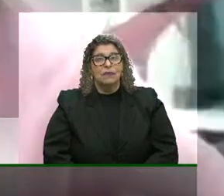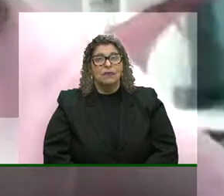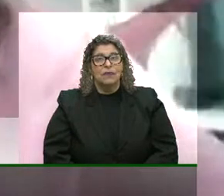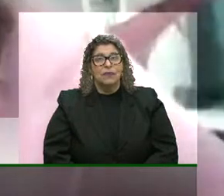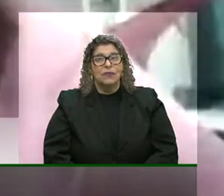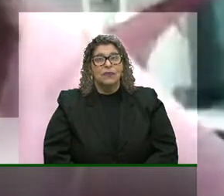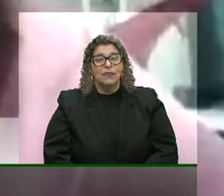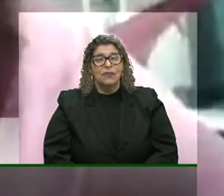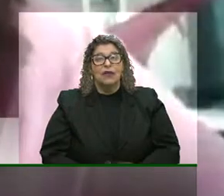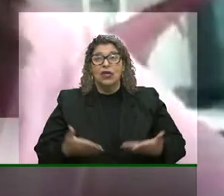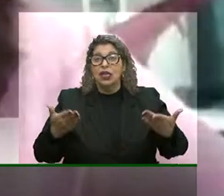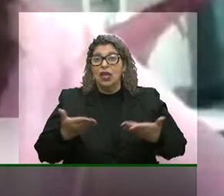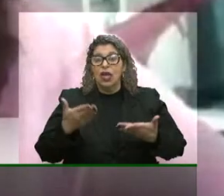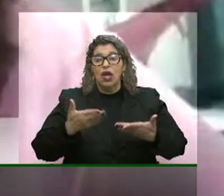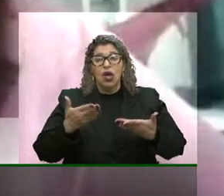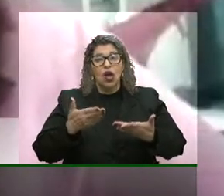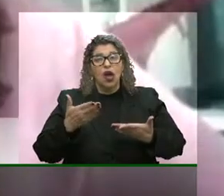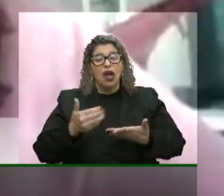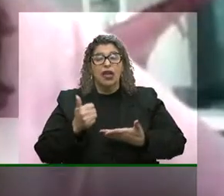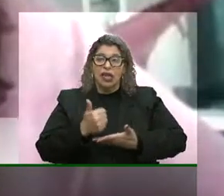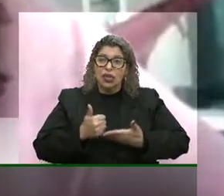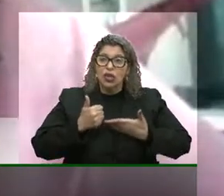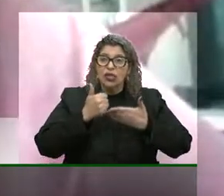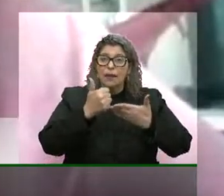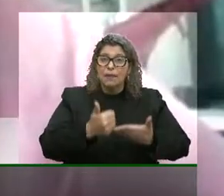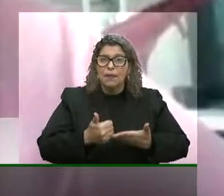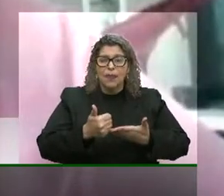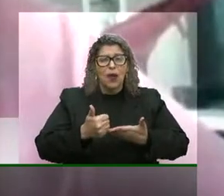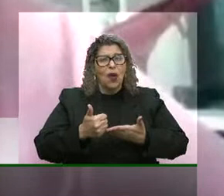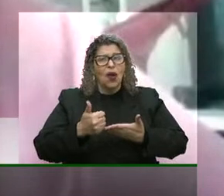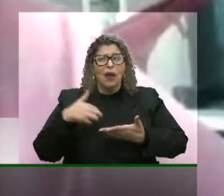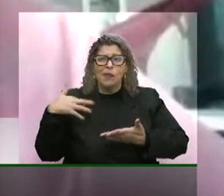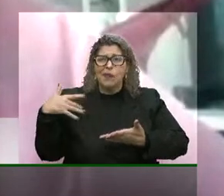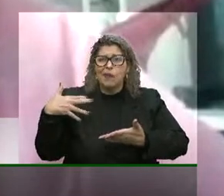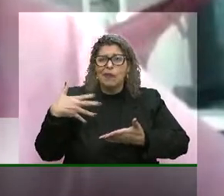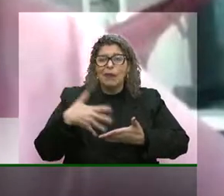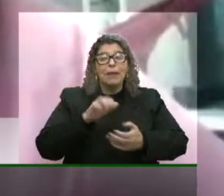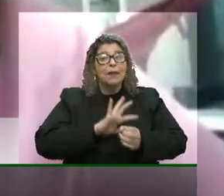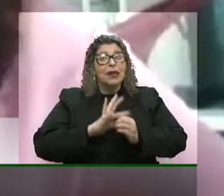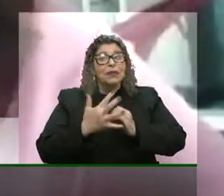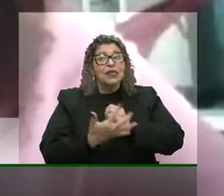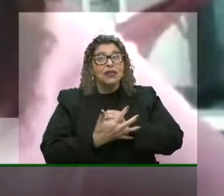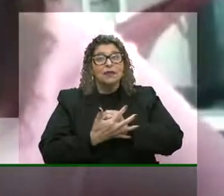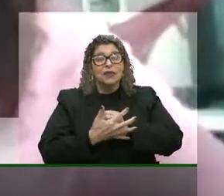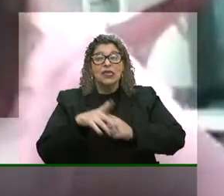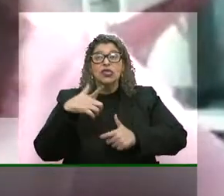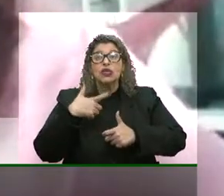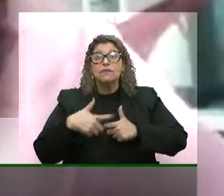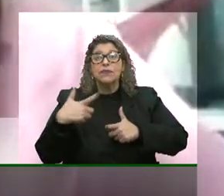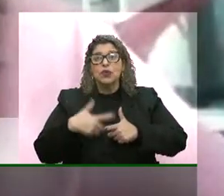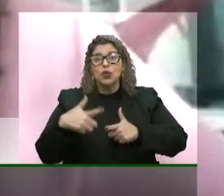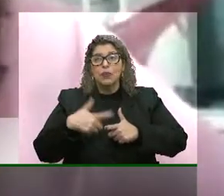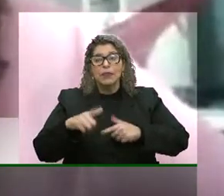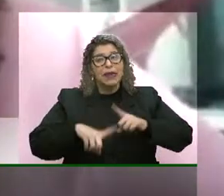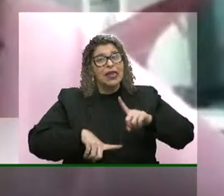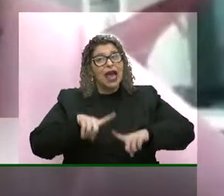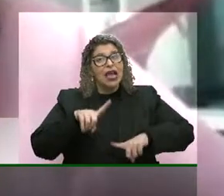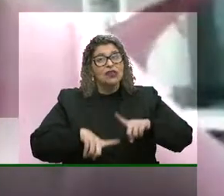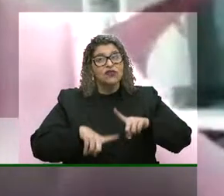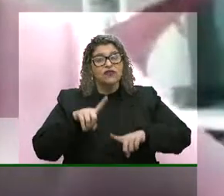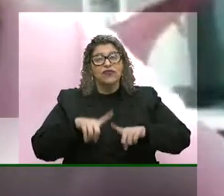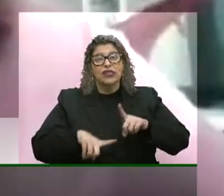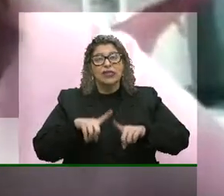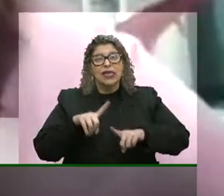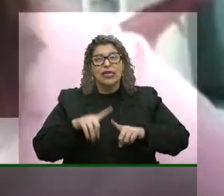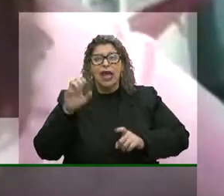se coloca na linha do que nós defendemos todo esse tempo para a pandemia. Esse problema das atividades que